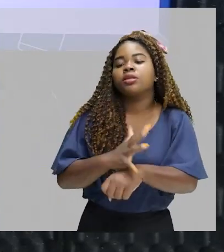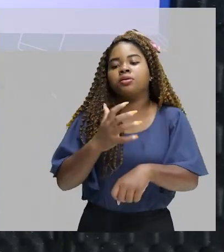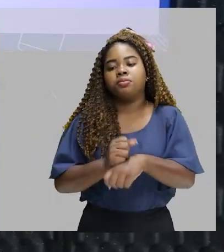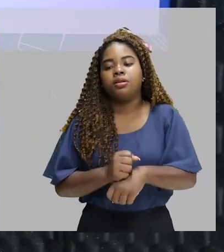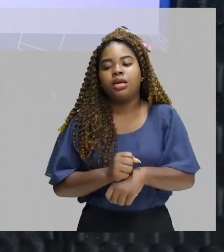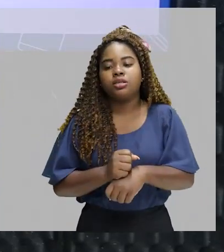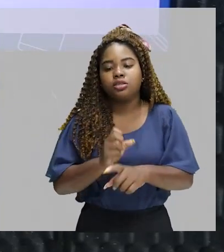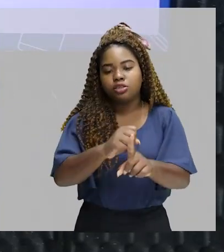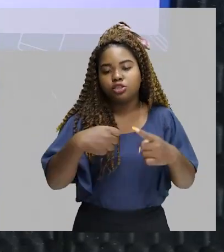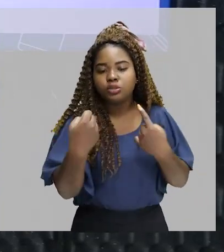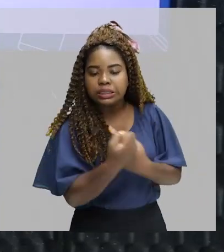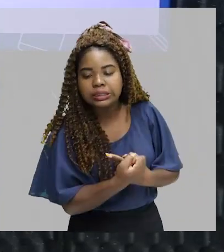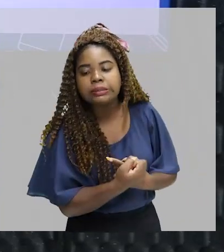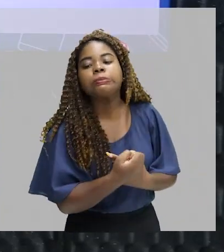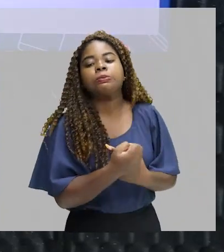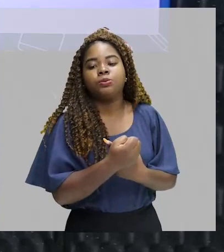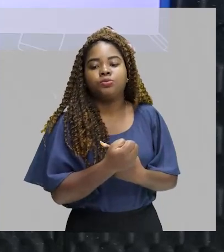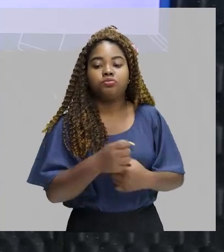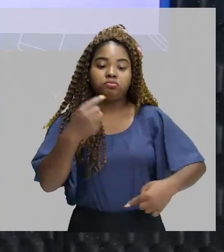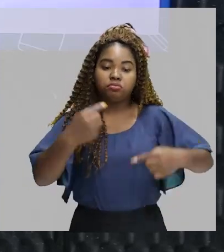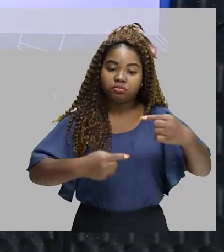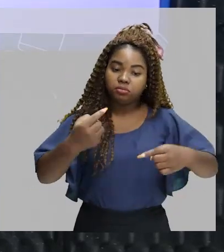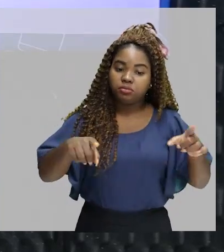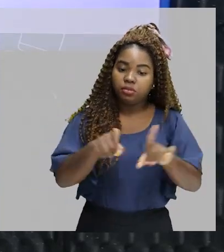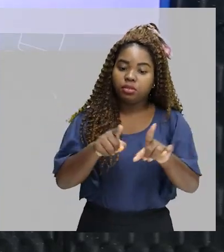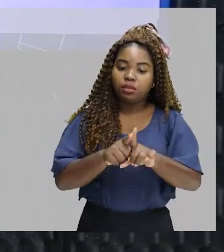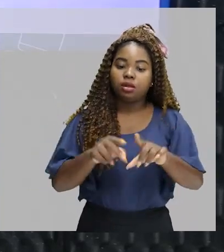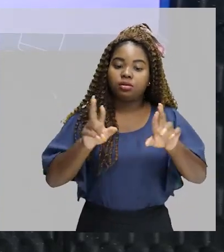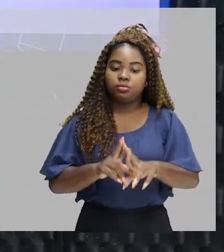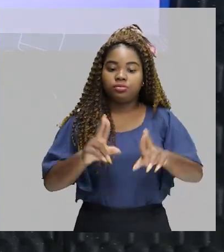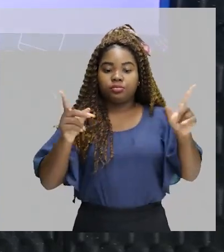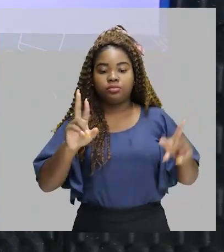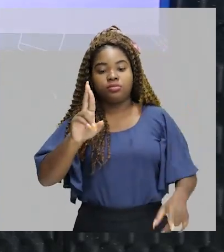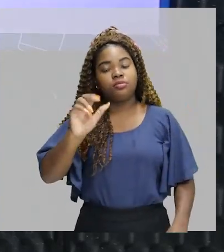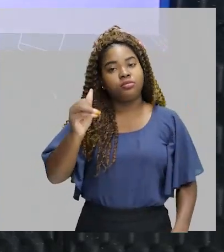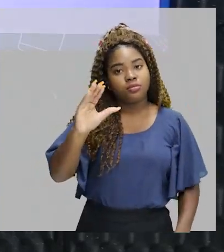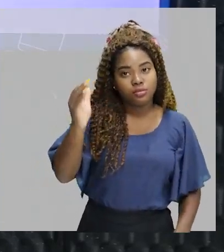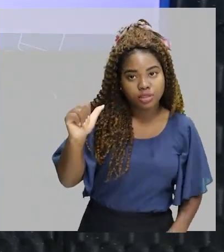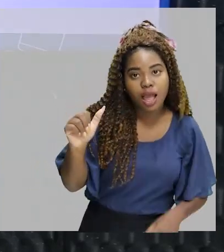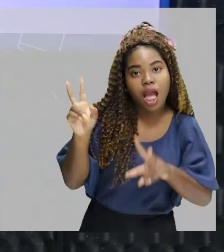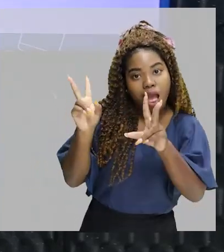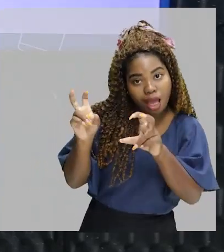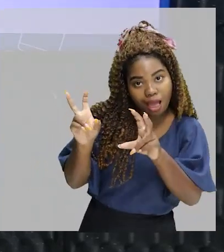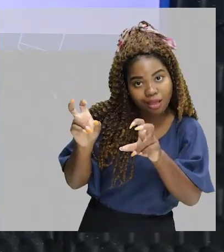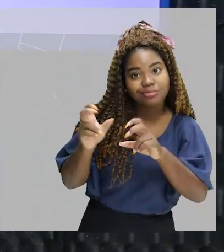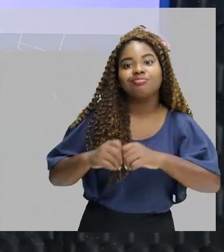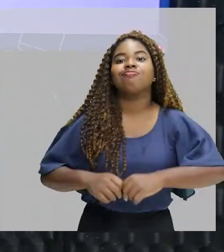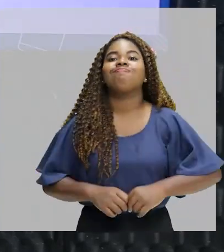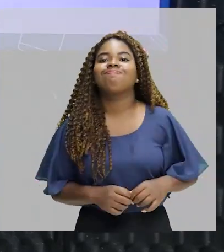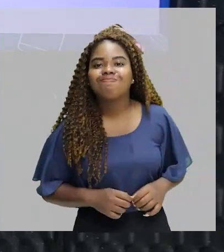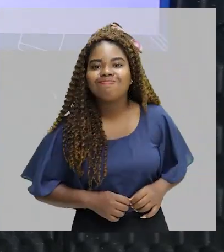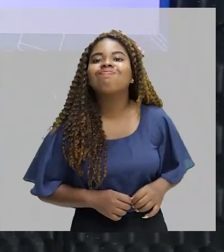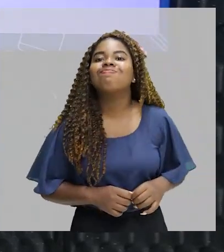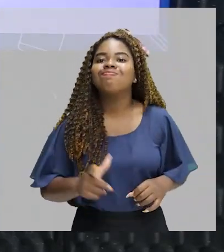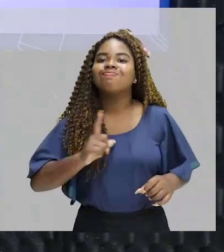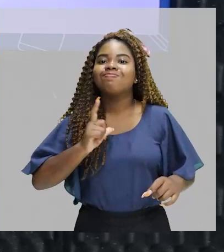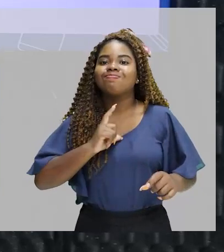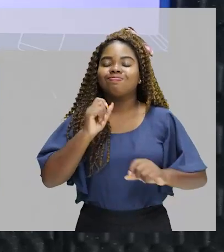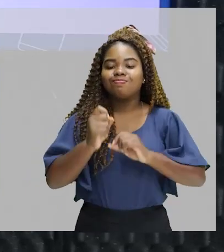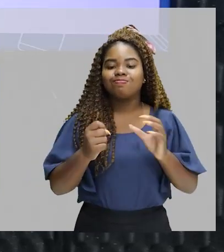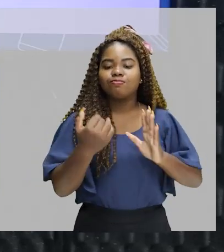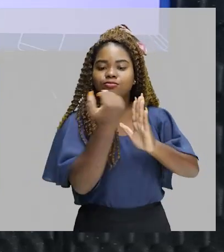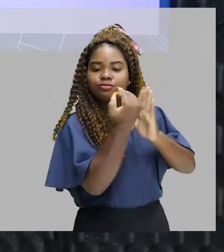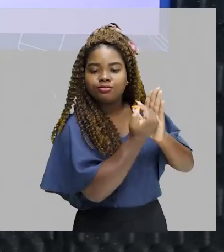sistemas políticos, que consideram que diferentes, entre aspas de novo, raças, devem ser classificadas